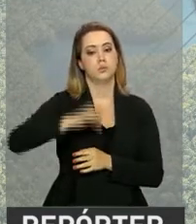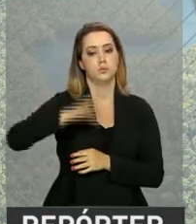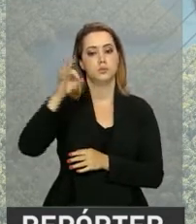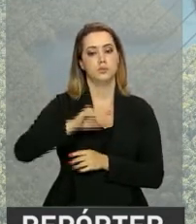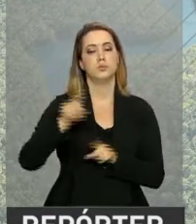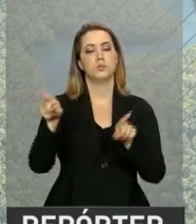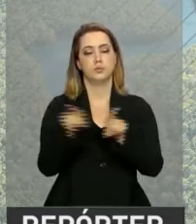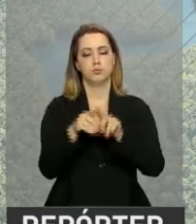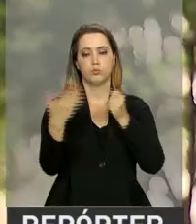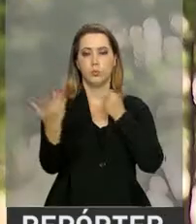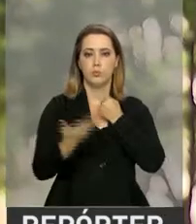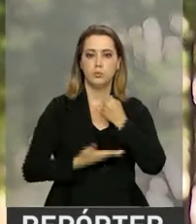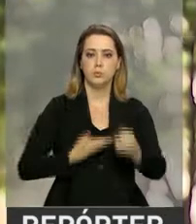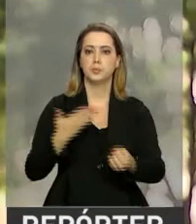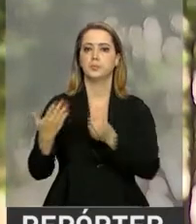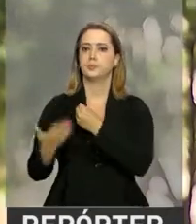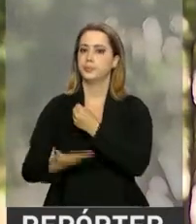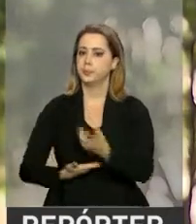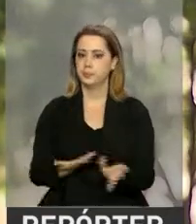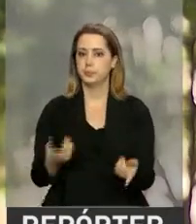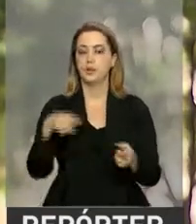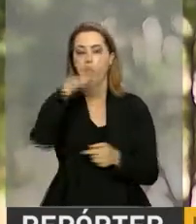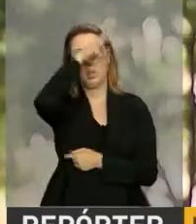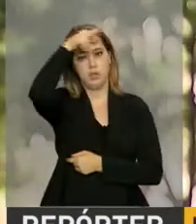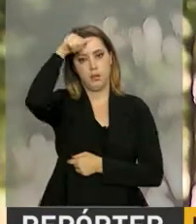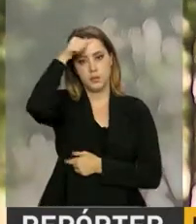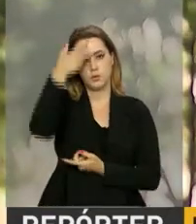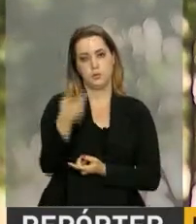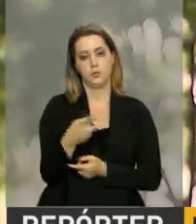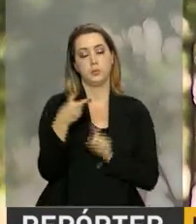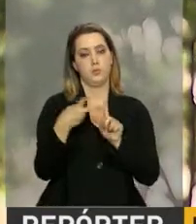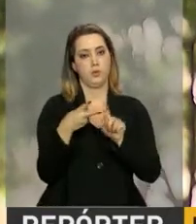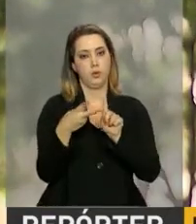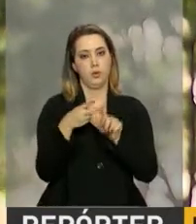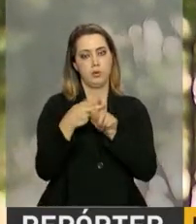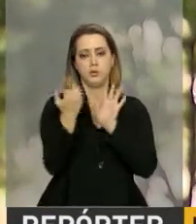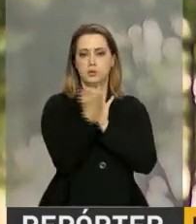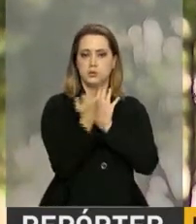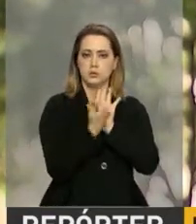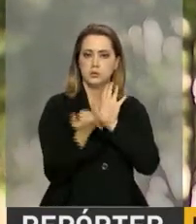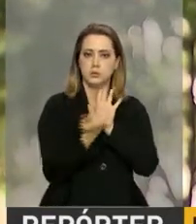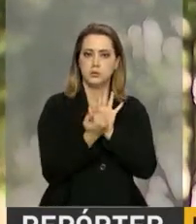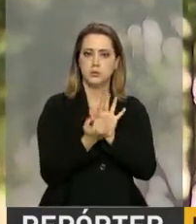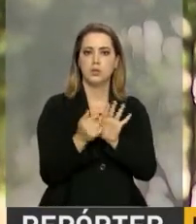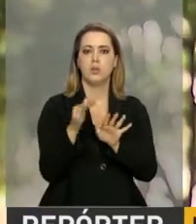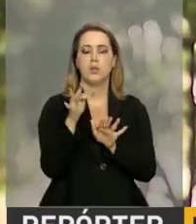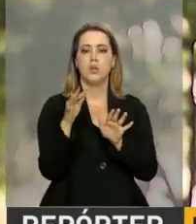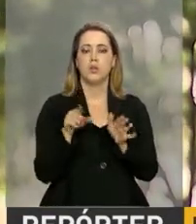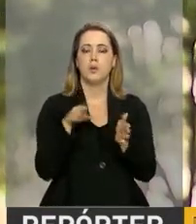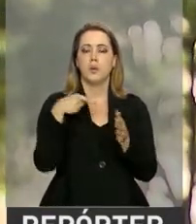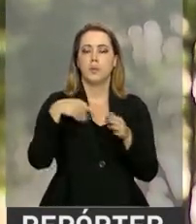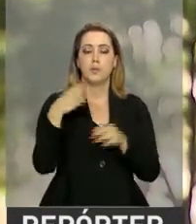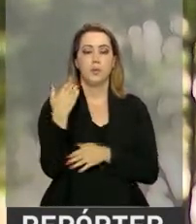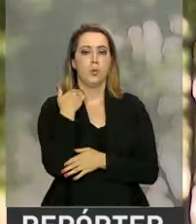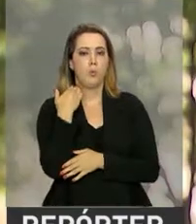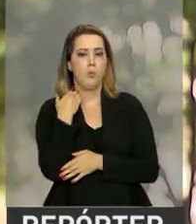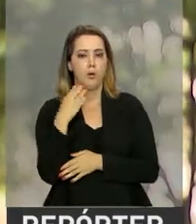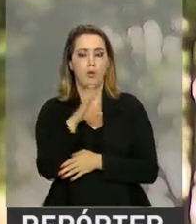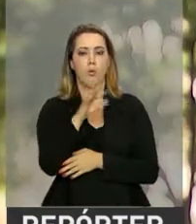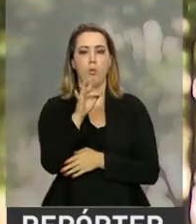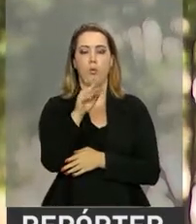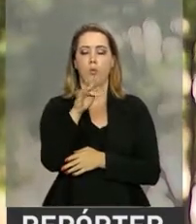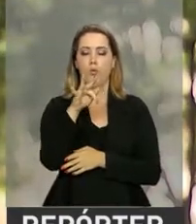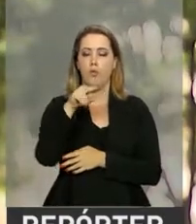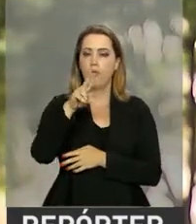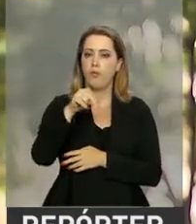na amazônia esse é o segundo projeto do ibama financiado pelo fundo da amazônia que foi criado em 2008 para